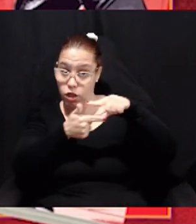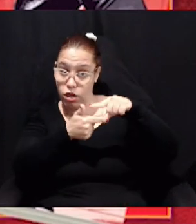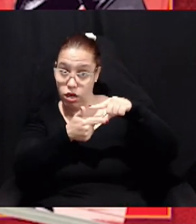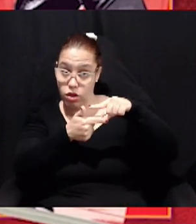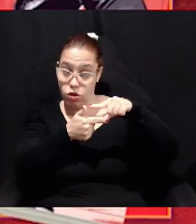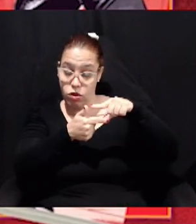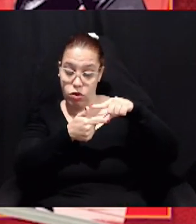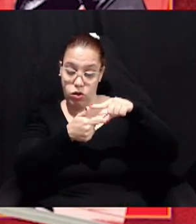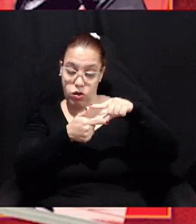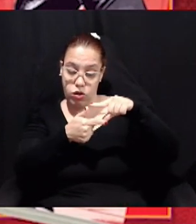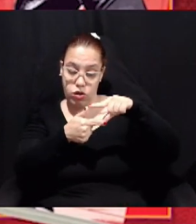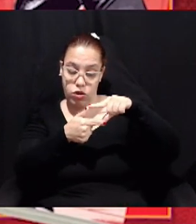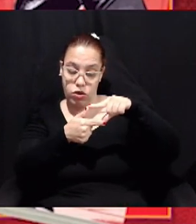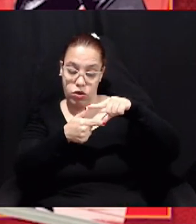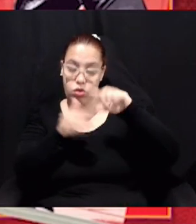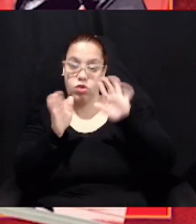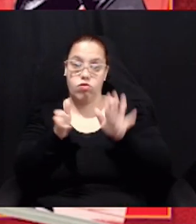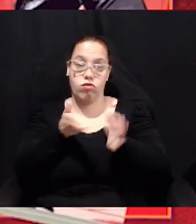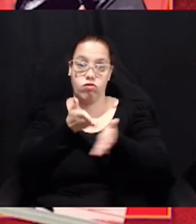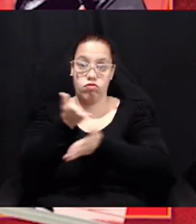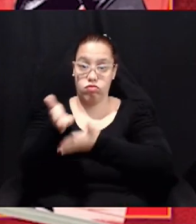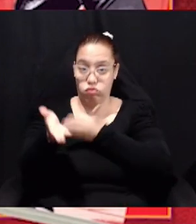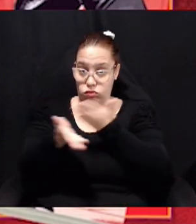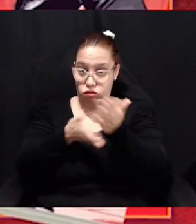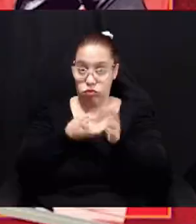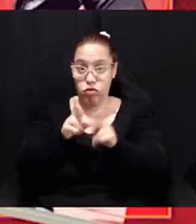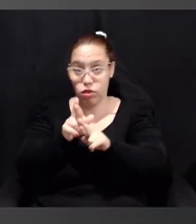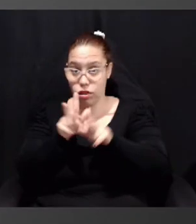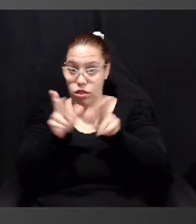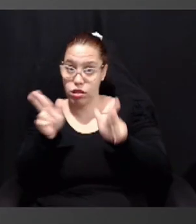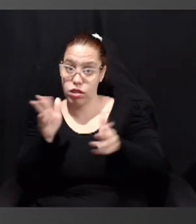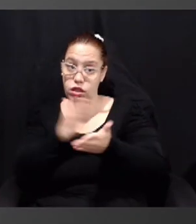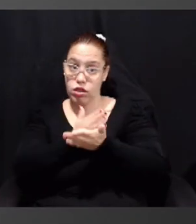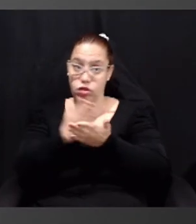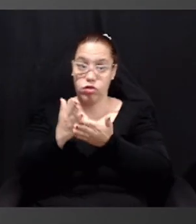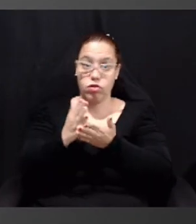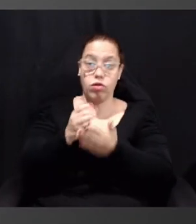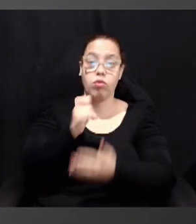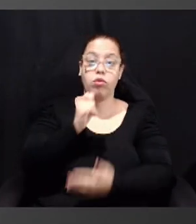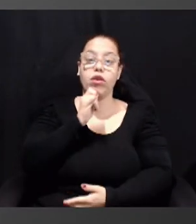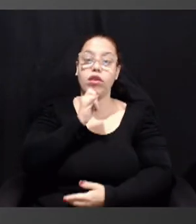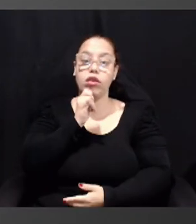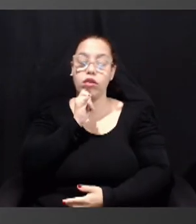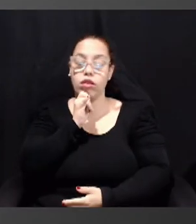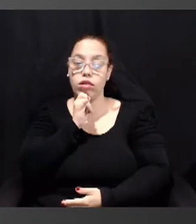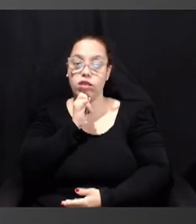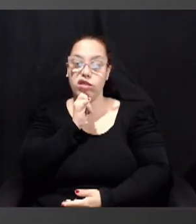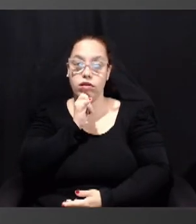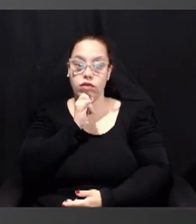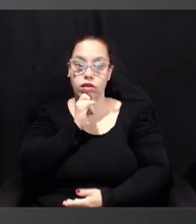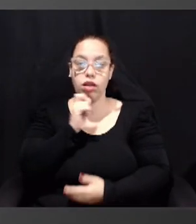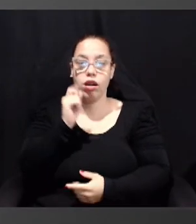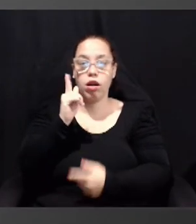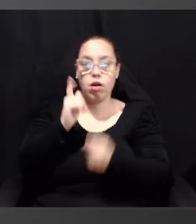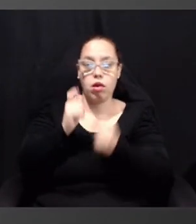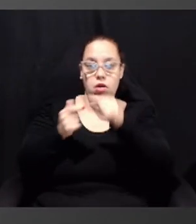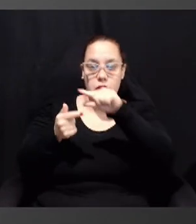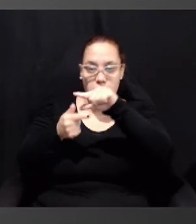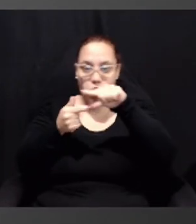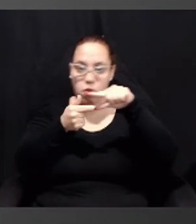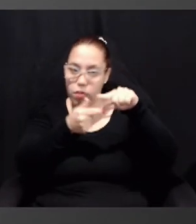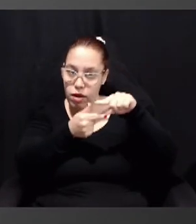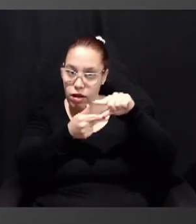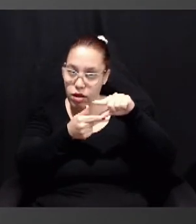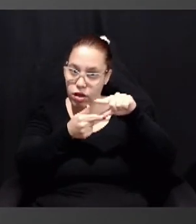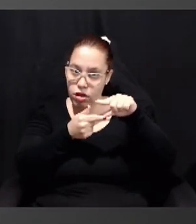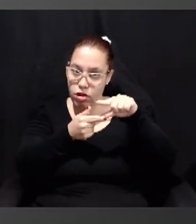ele já parte de um lugar que é diferente, que a gente começou a, por exemplo, colocar pequenas tirinhas, pequenos trechos no